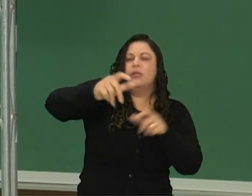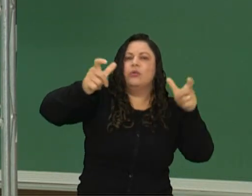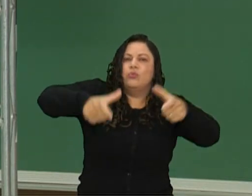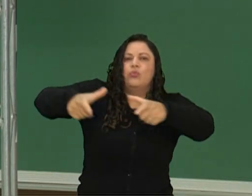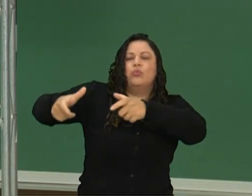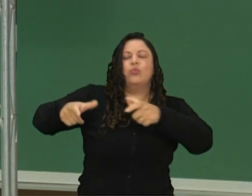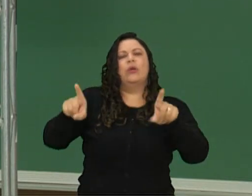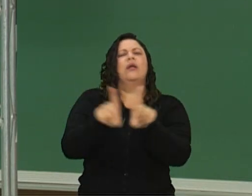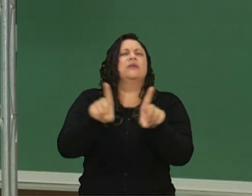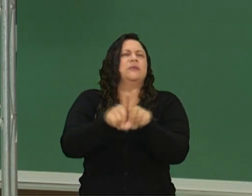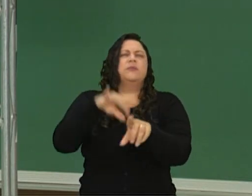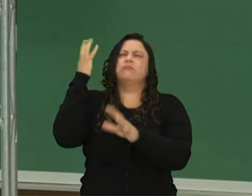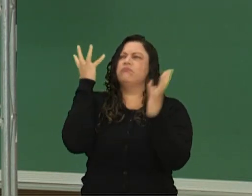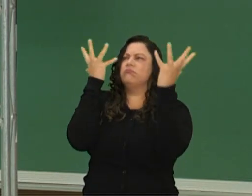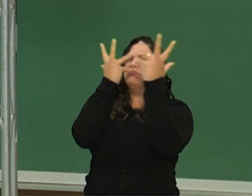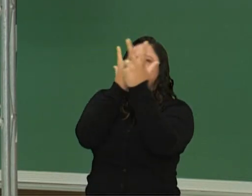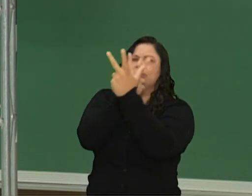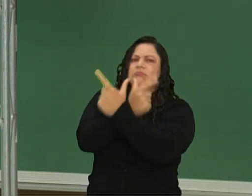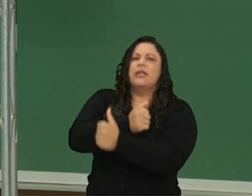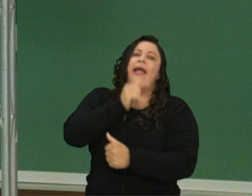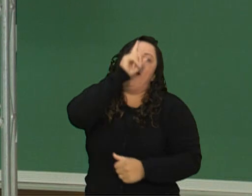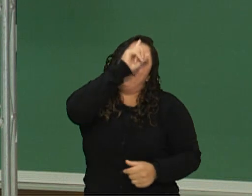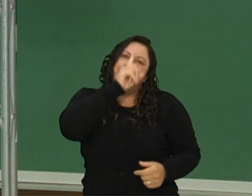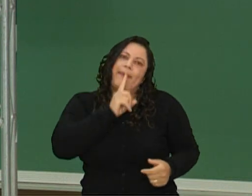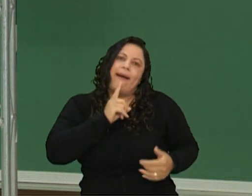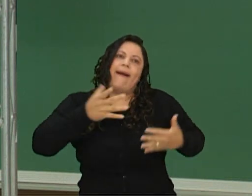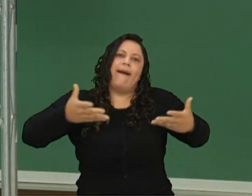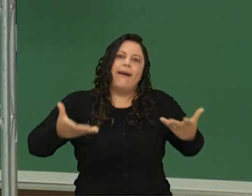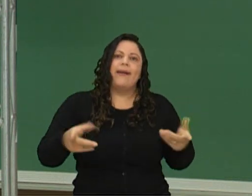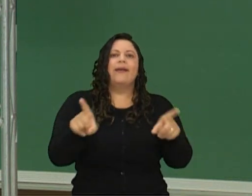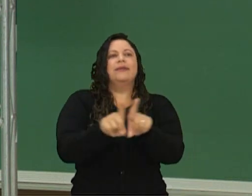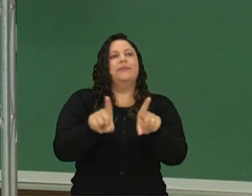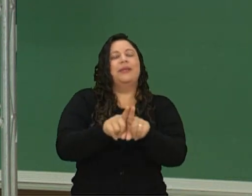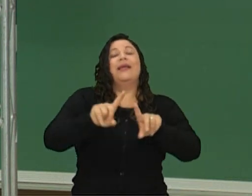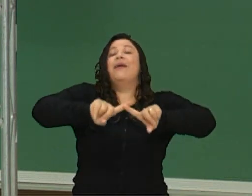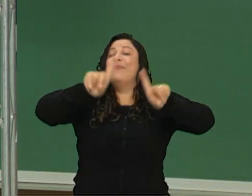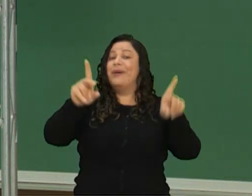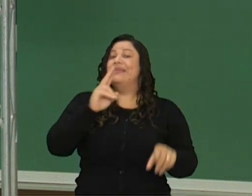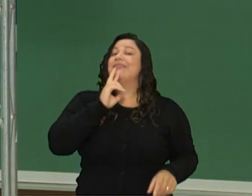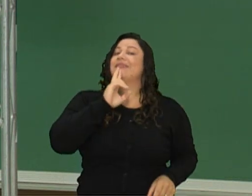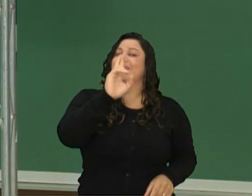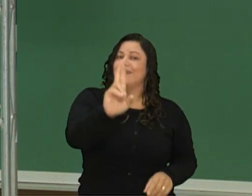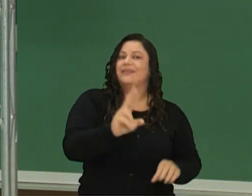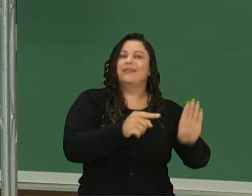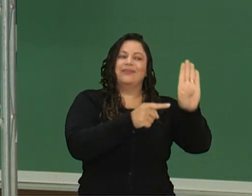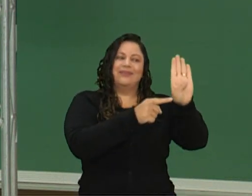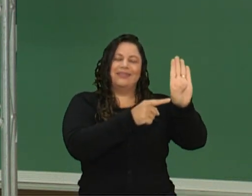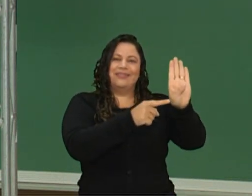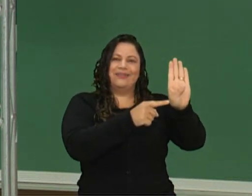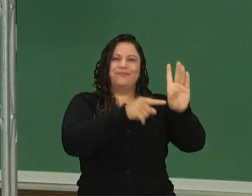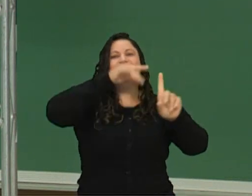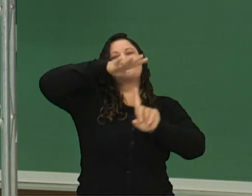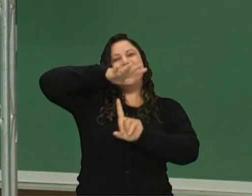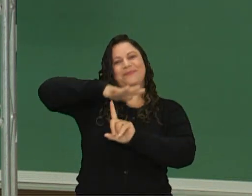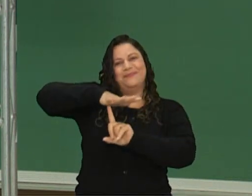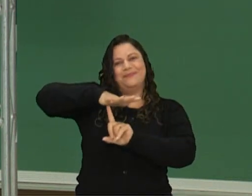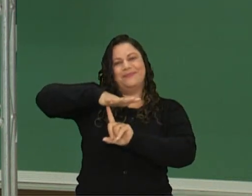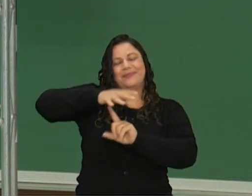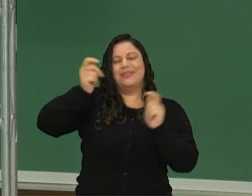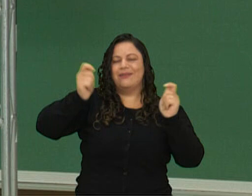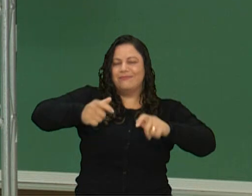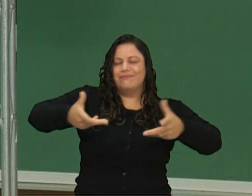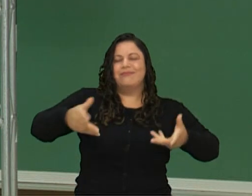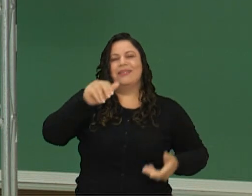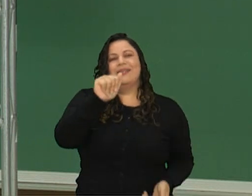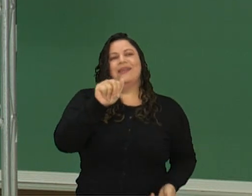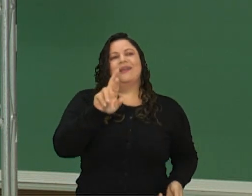pé amarelo, enfim. Mas a resposta da pergunta é a letra B, araucária. Então quer dizer que